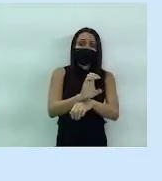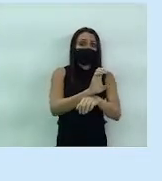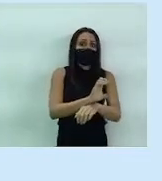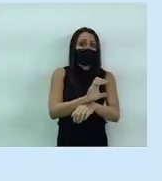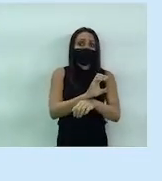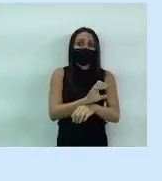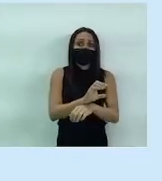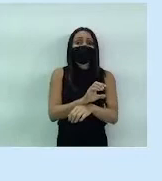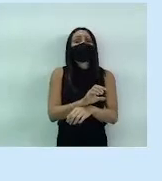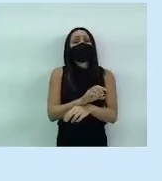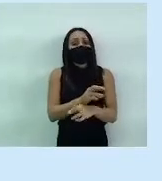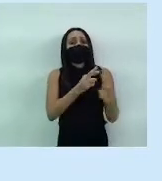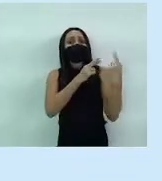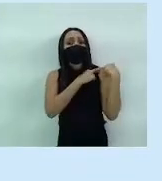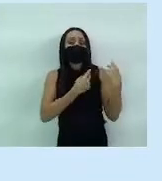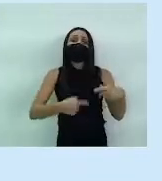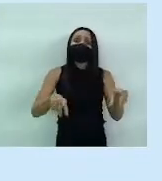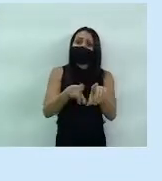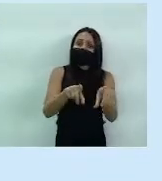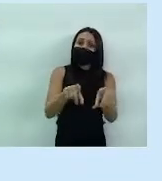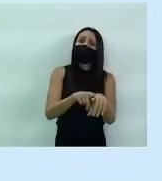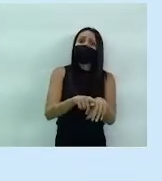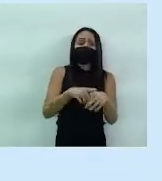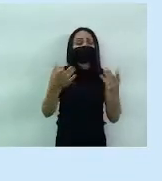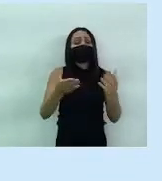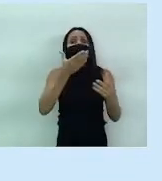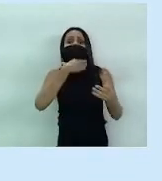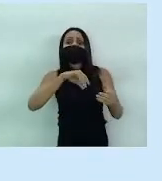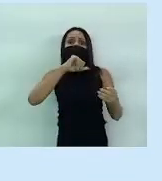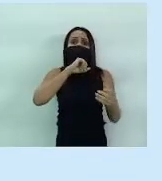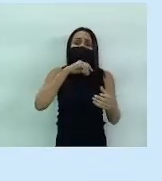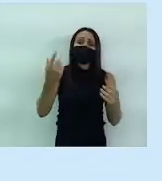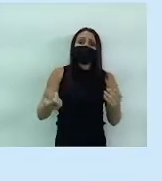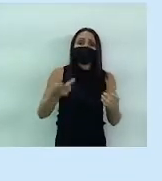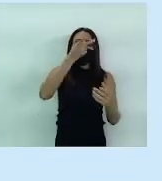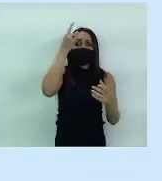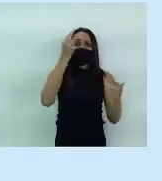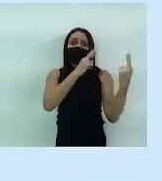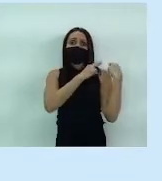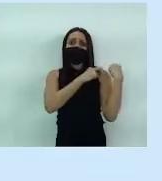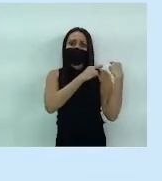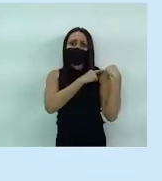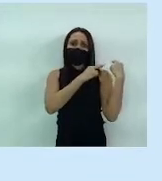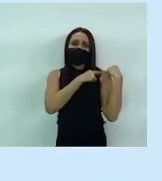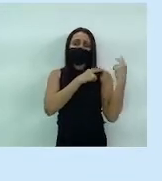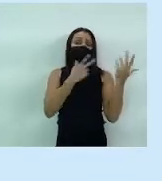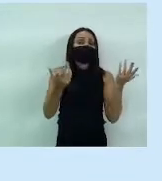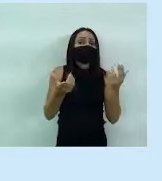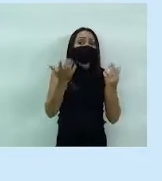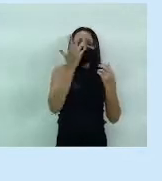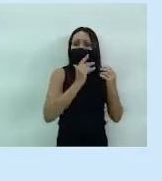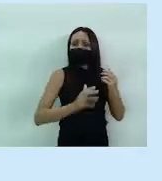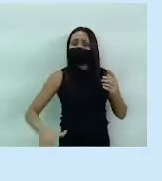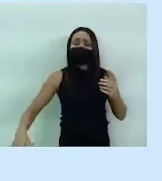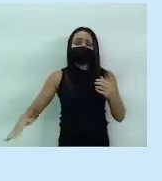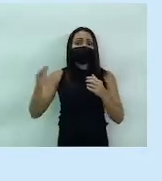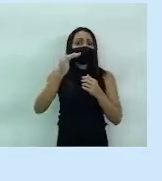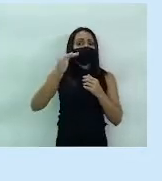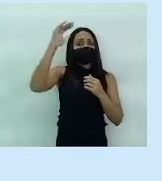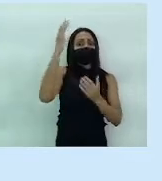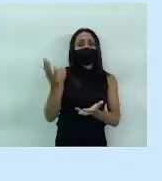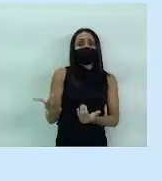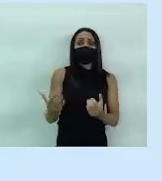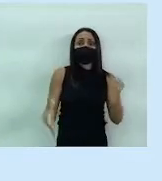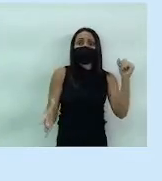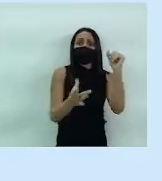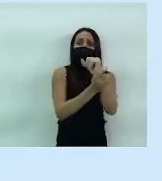uma corresponsabilidade que também depende do pai e dos responsáveis legais dessa criança ou adolescente de garantir